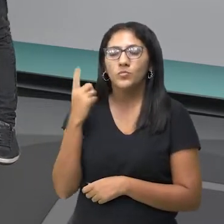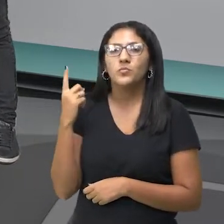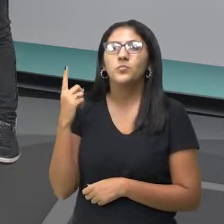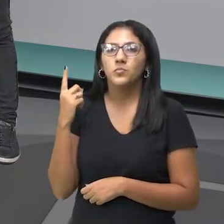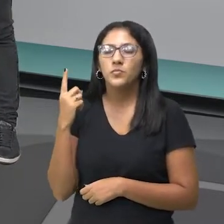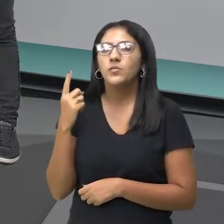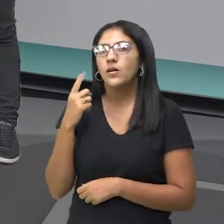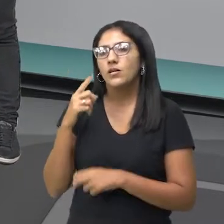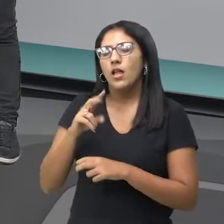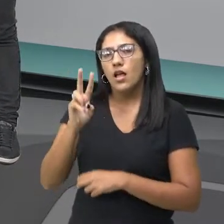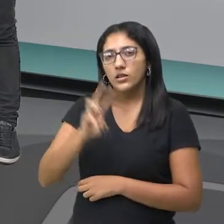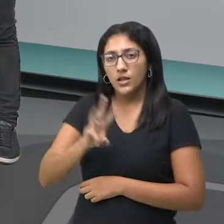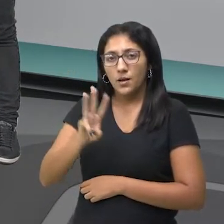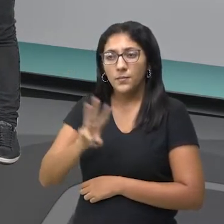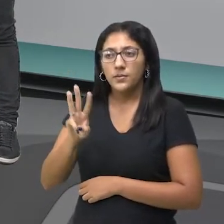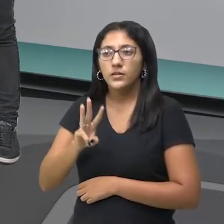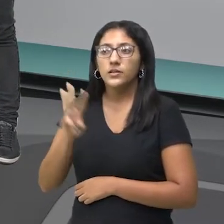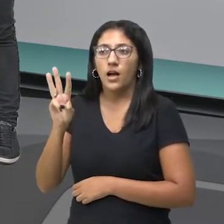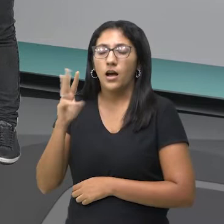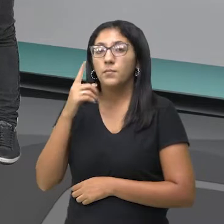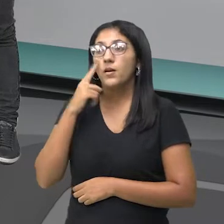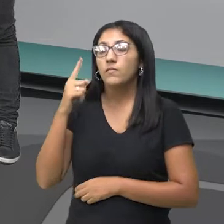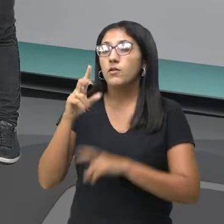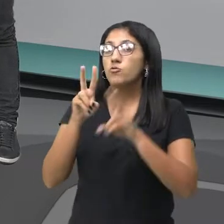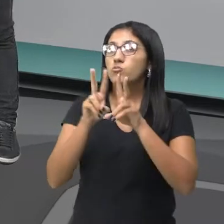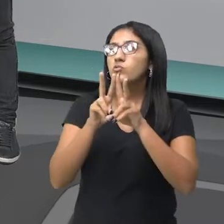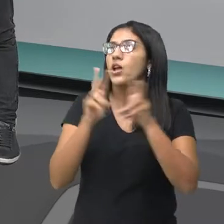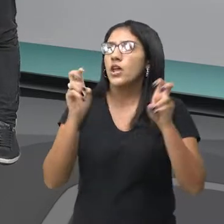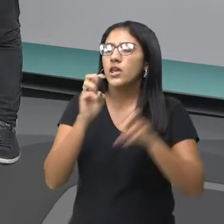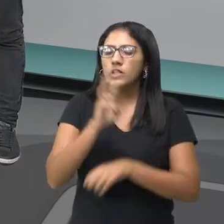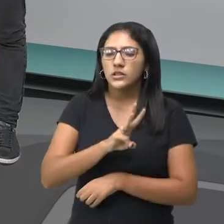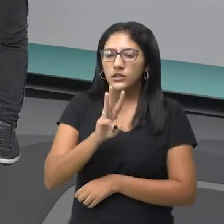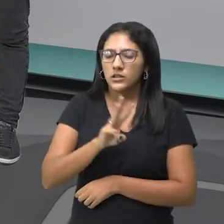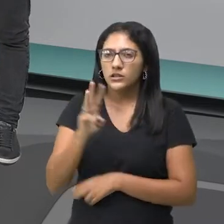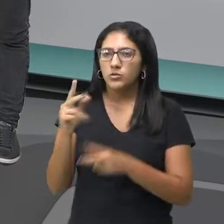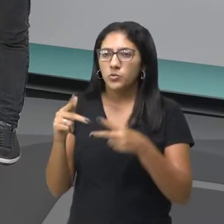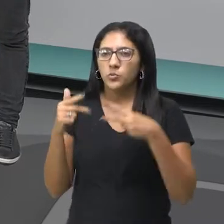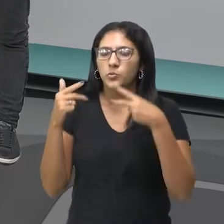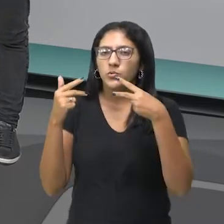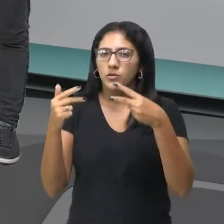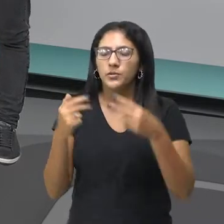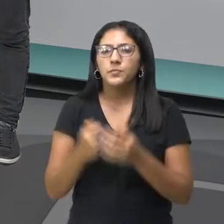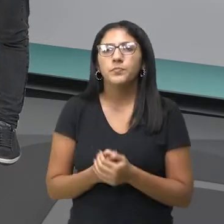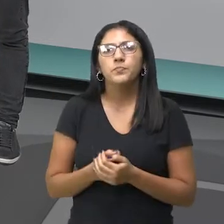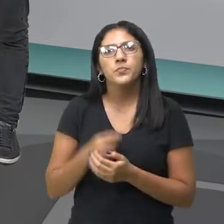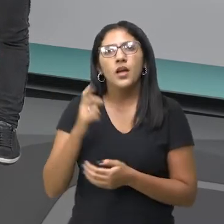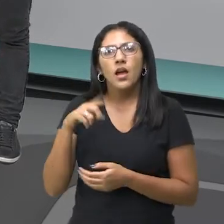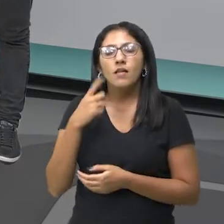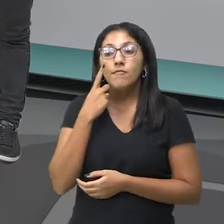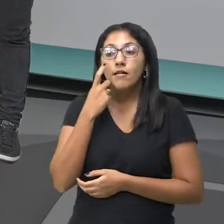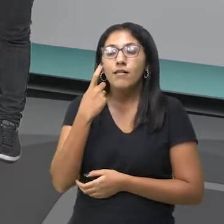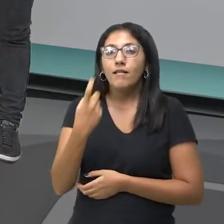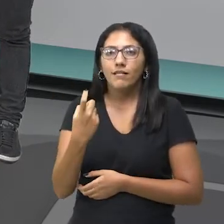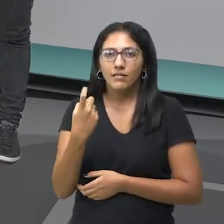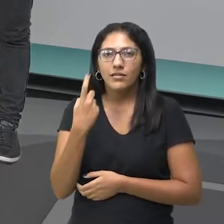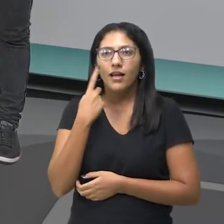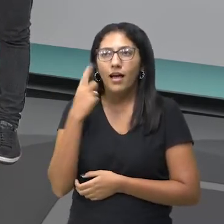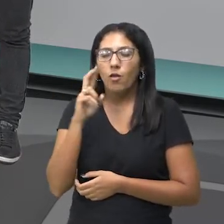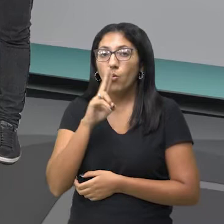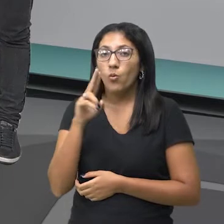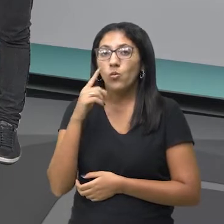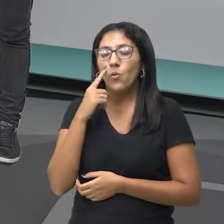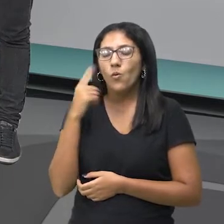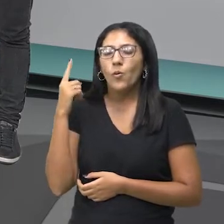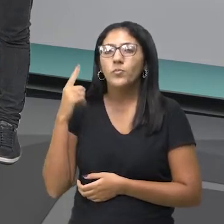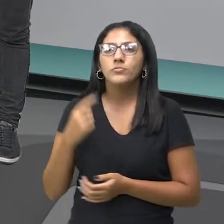página do site, temos aqui o título, né, o nome do site, que é exatamente a revista Super Interessante. Percebam que a gente